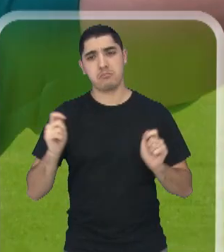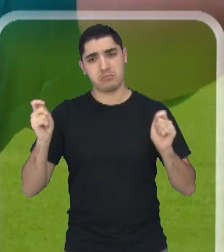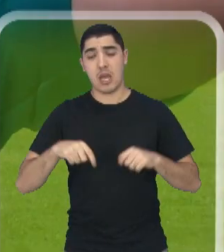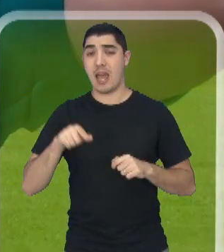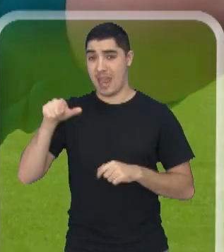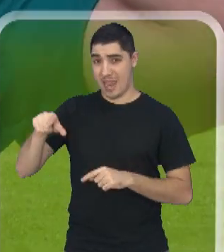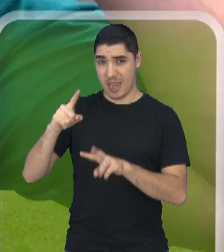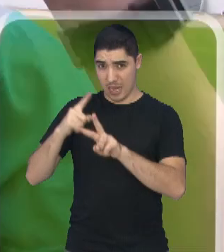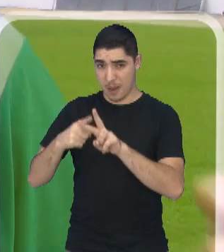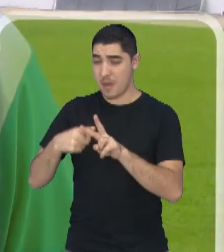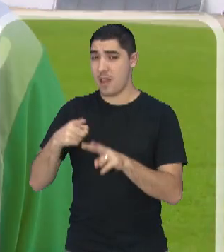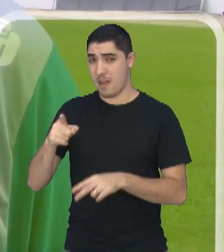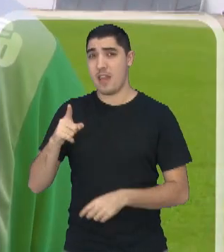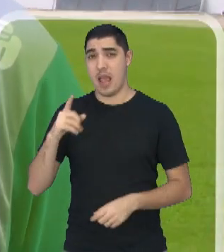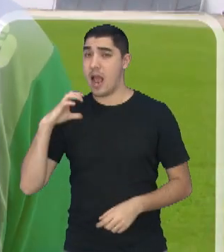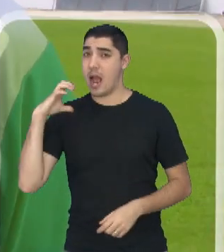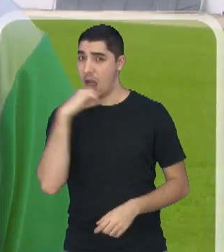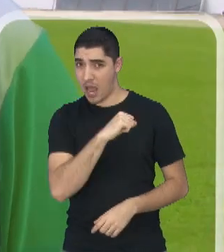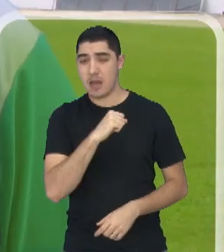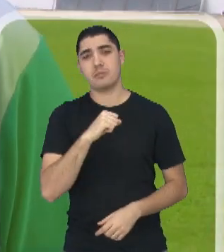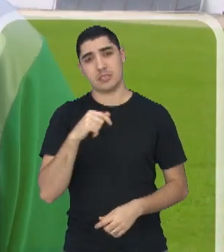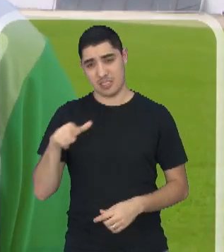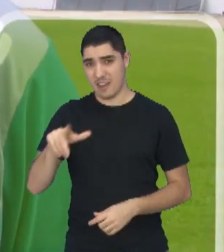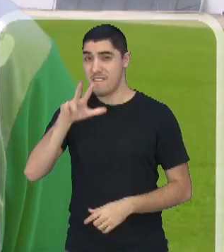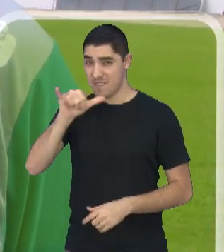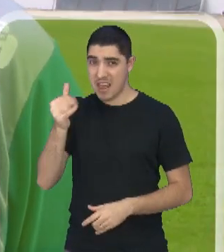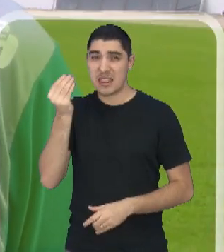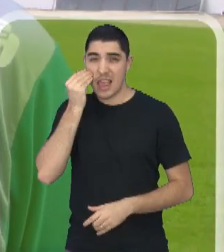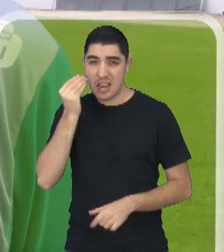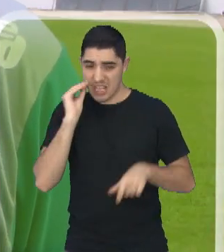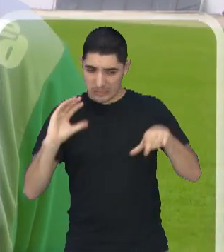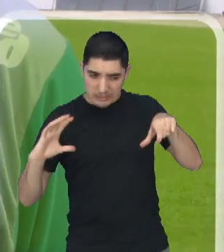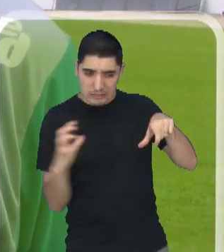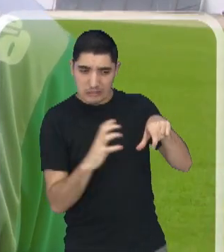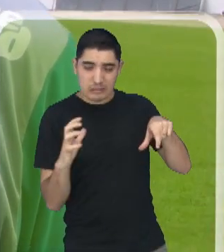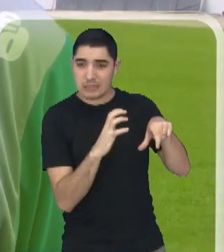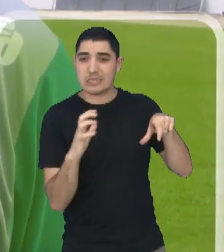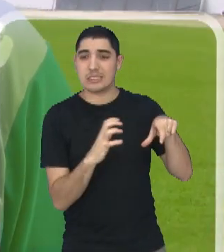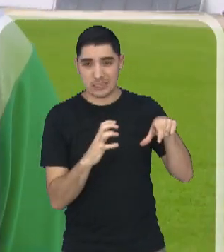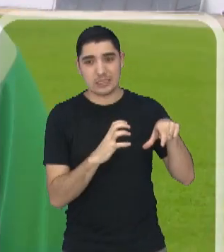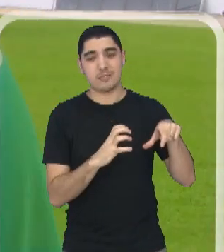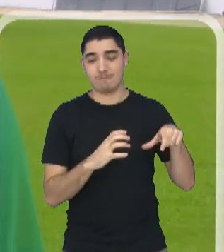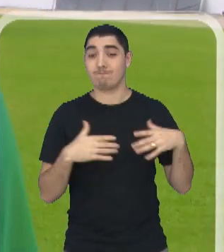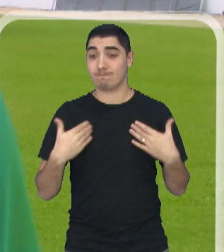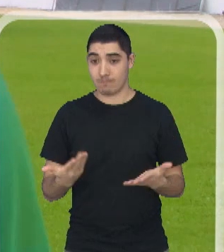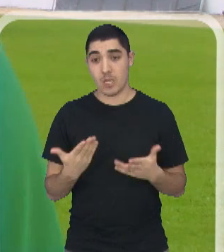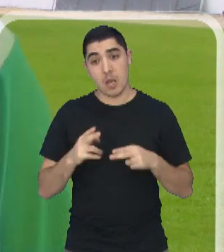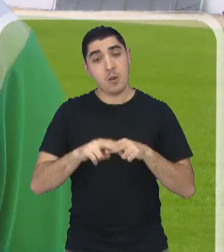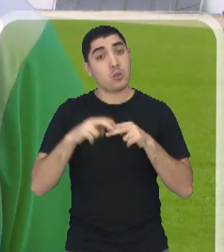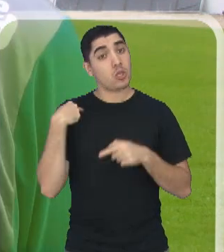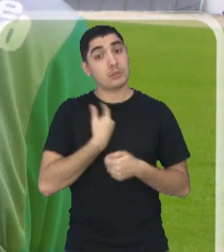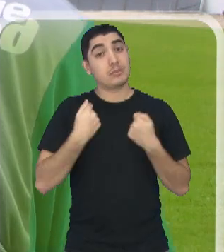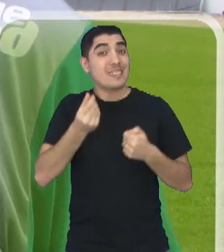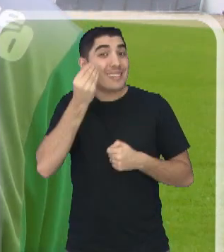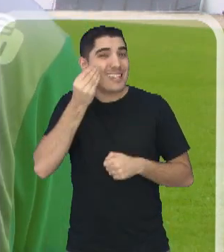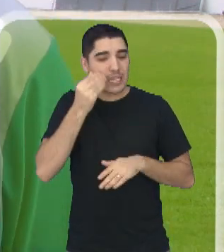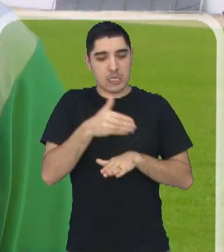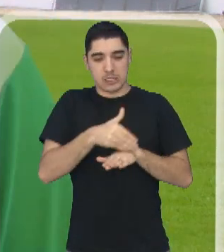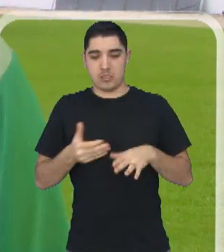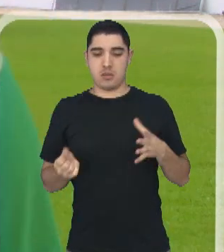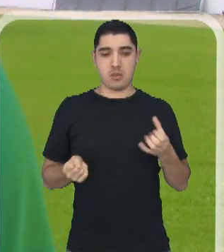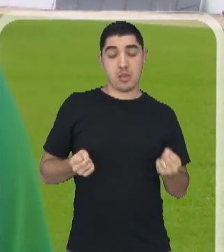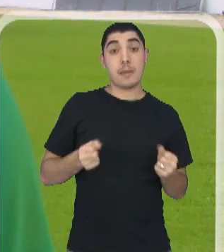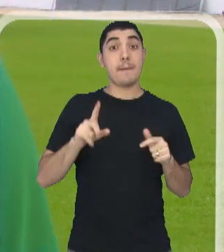muito rápido, onde com certeza vai querer vir para cima desde o início, né? Então a gente tem que saber marcar, mas também tem que saber